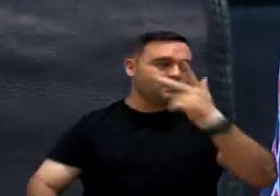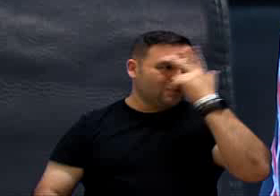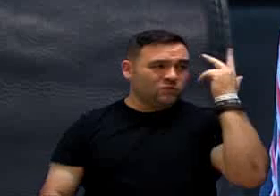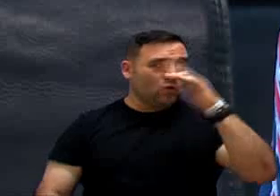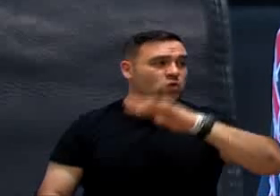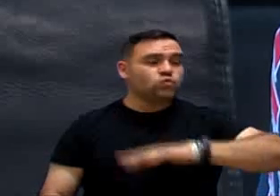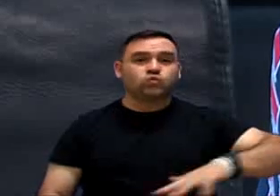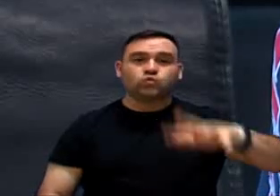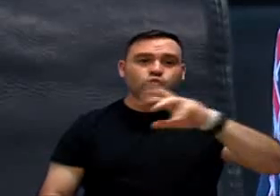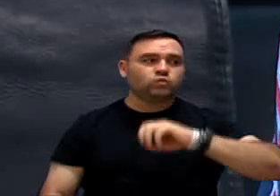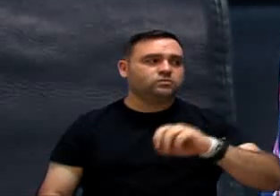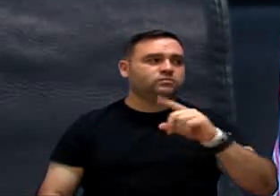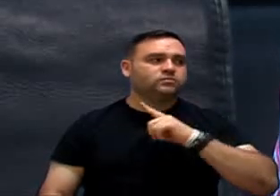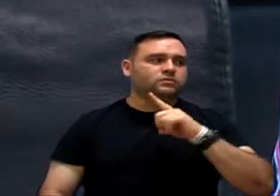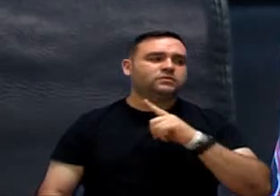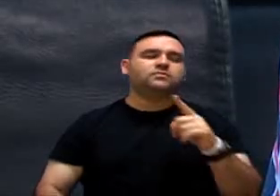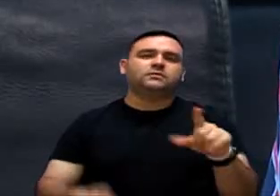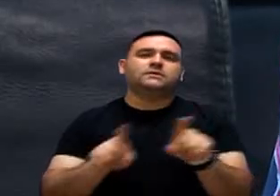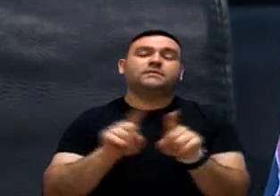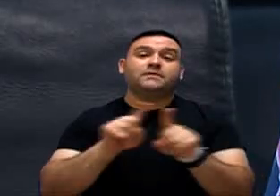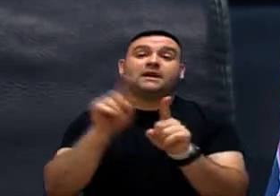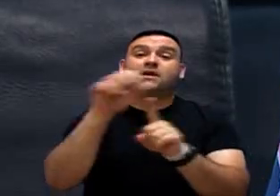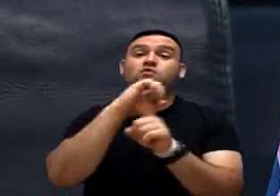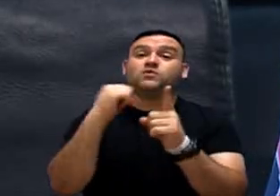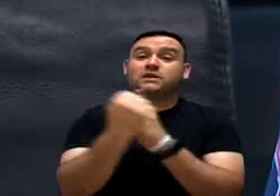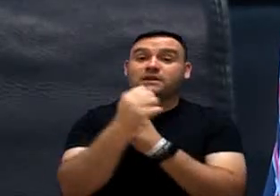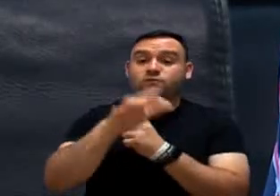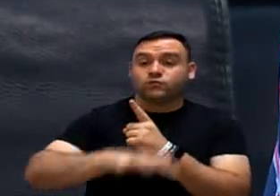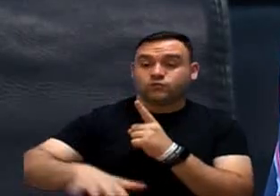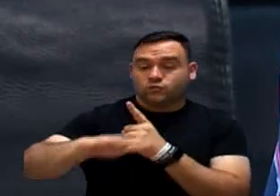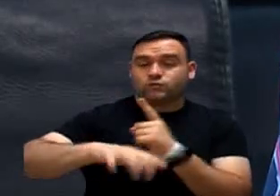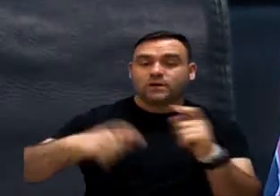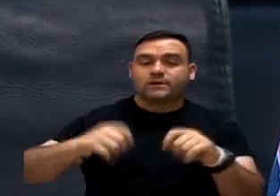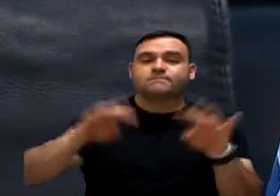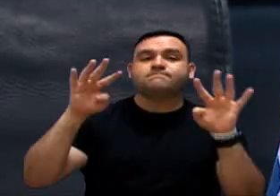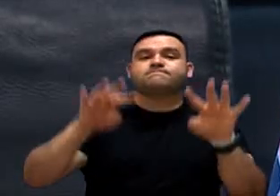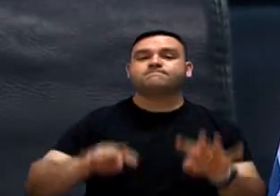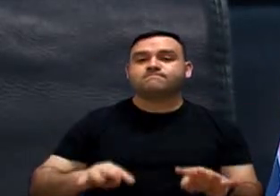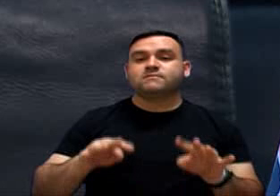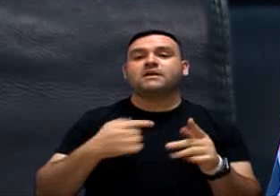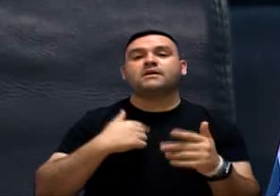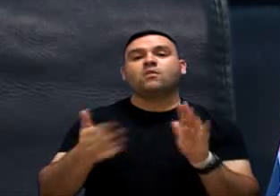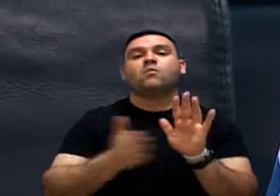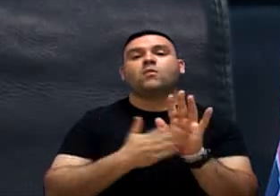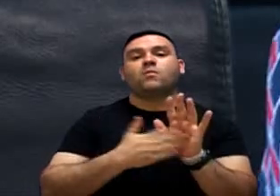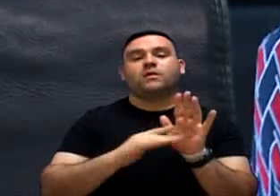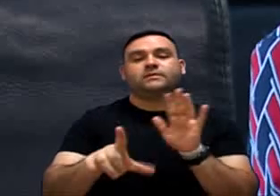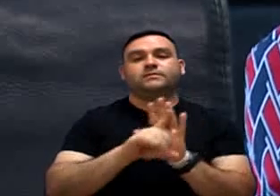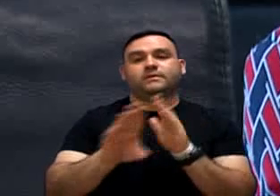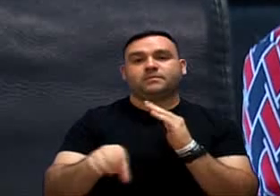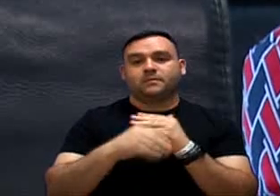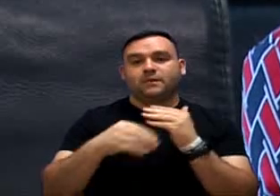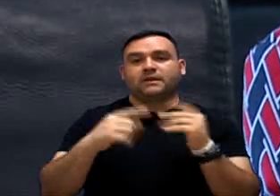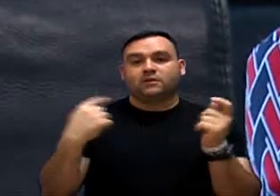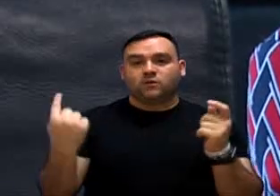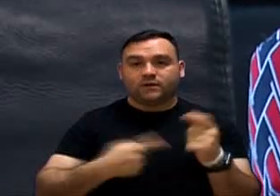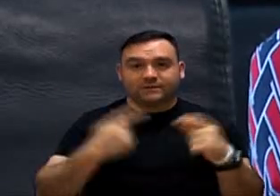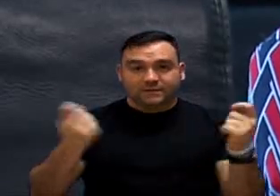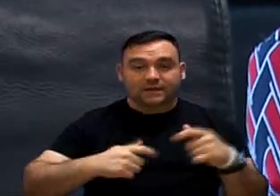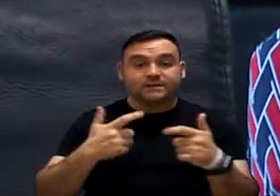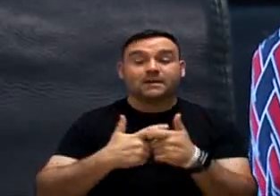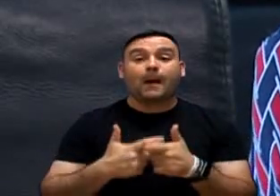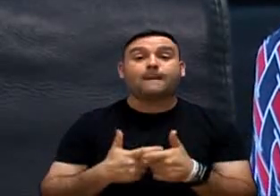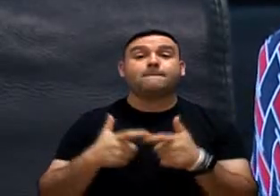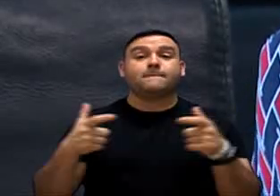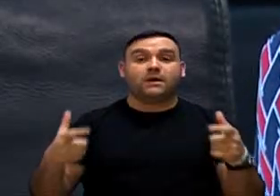a todos os mandatos, mas também à sociedade civil como um todo. Então, eu faço essa proposta dessa emenda, que a gente possa estender,